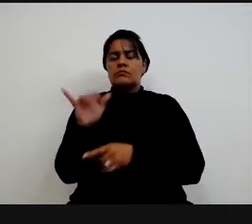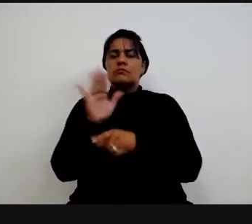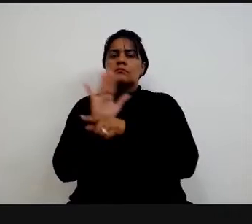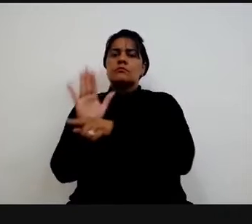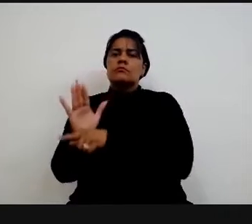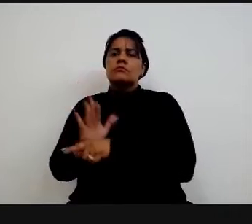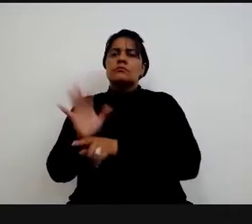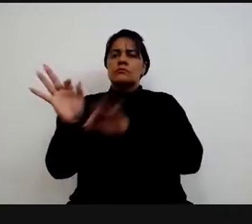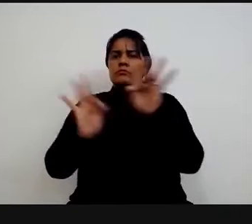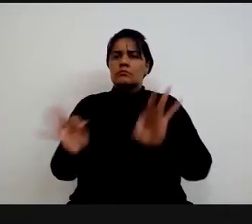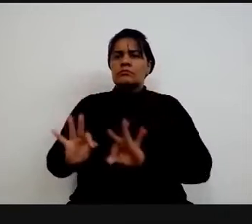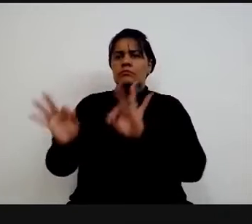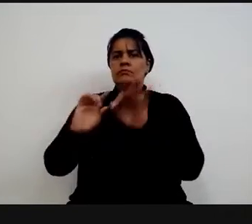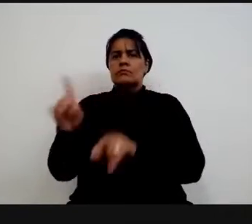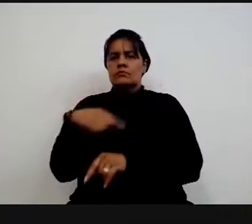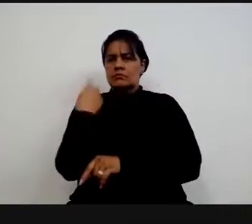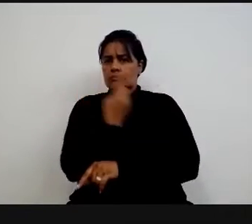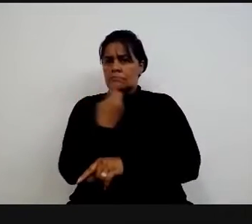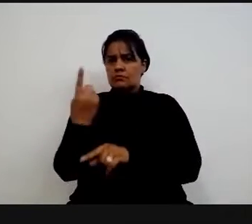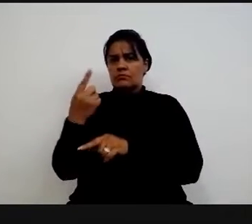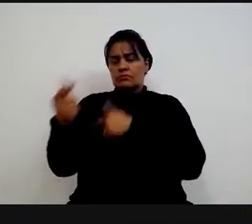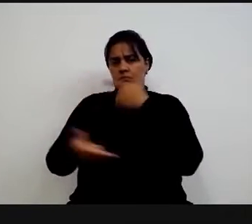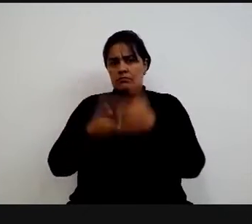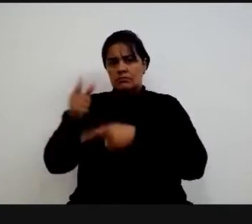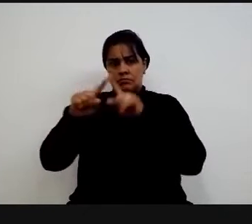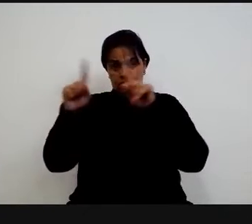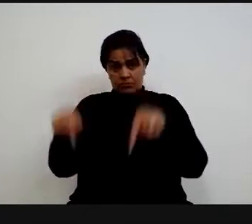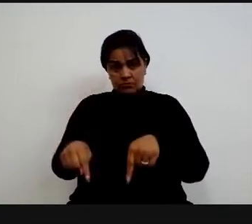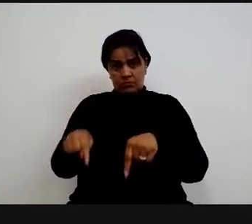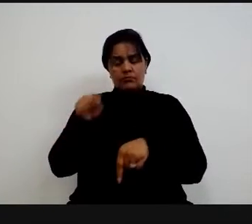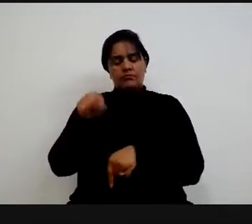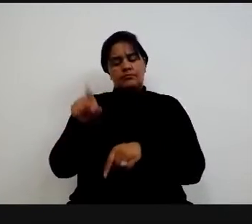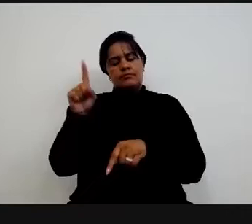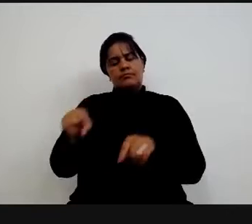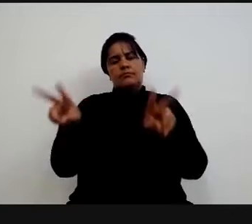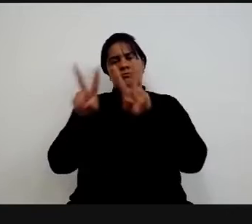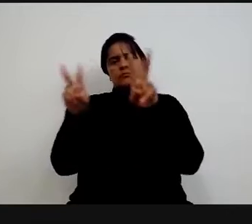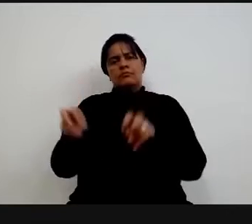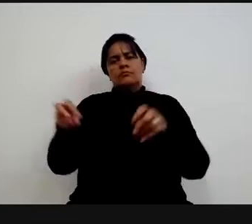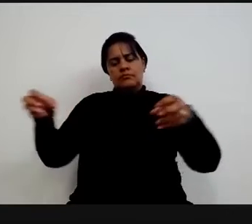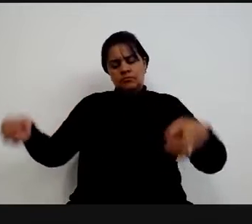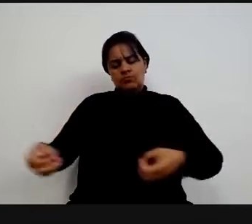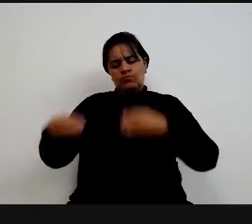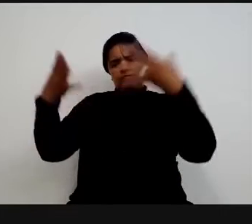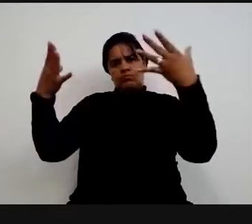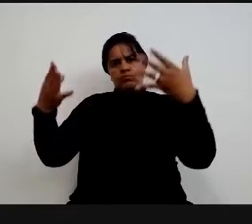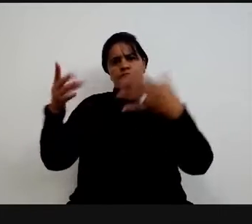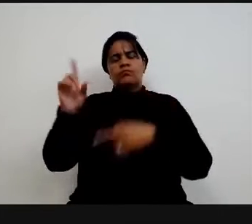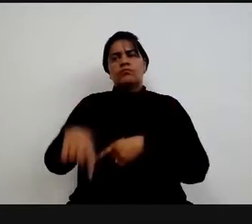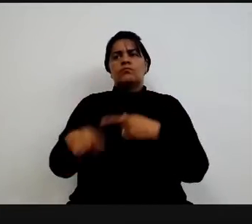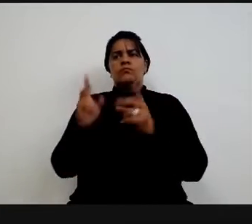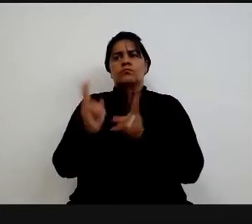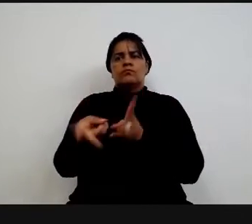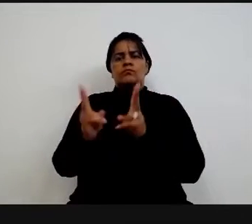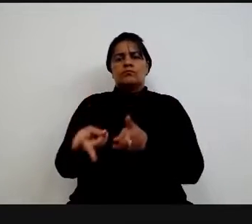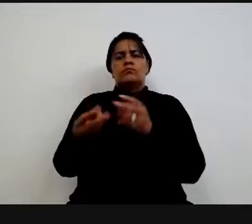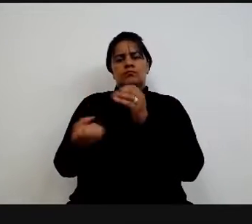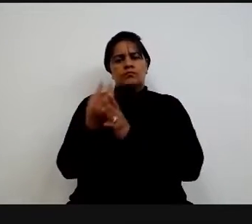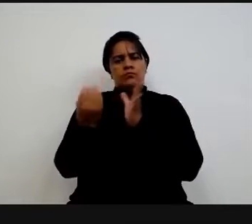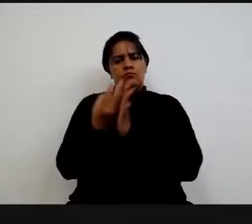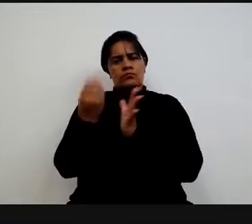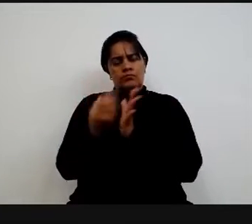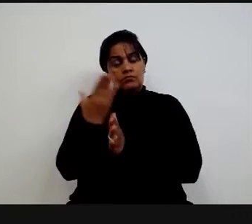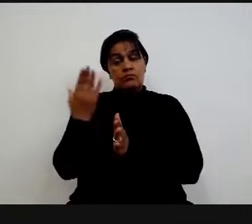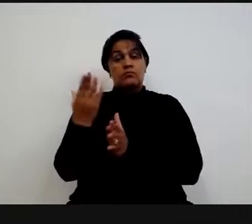vão preparar os nossos servidores para poderem, né, trabalhar com essa questão de inovação, com a questão de manter a produtividade.